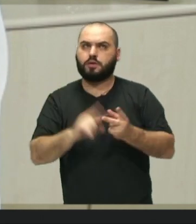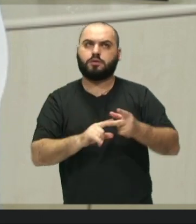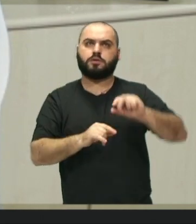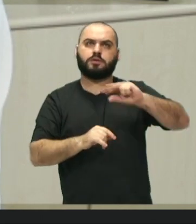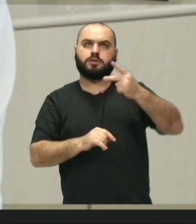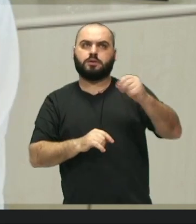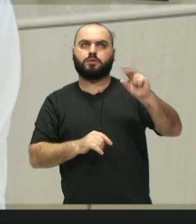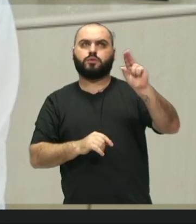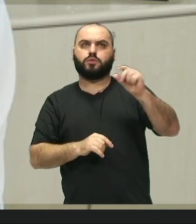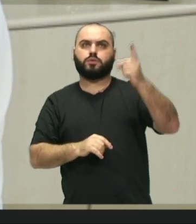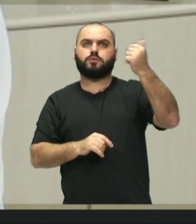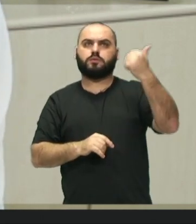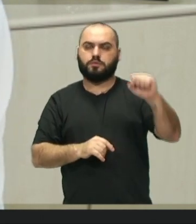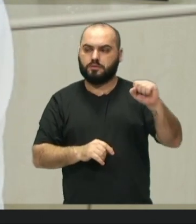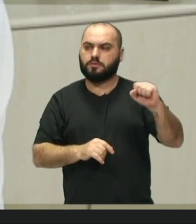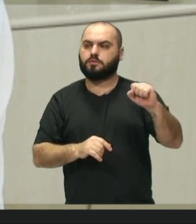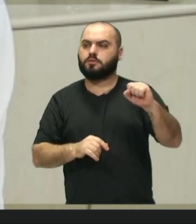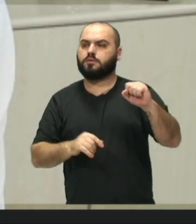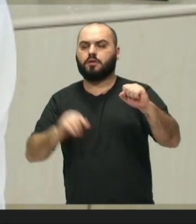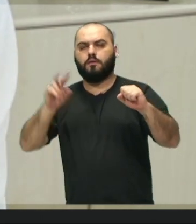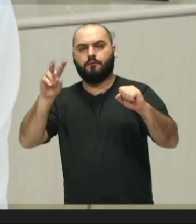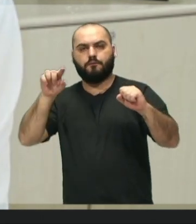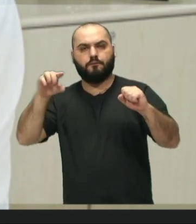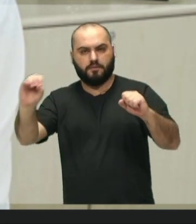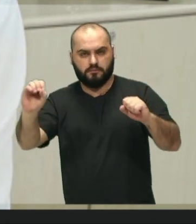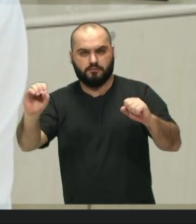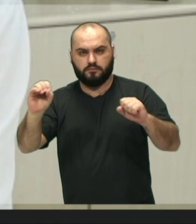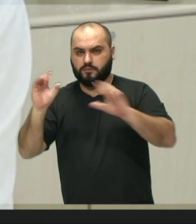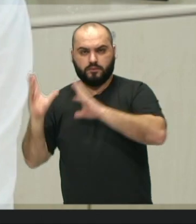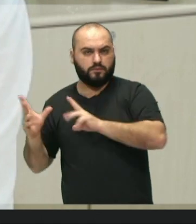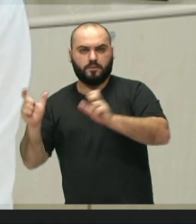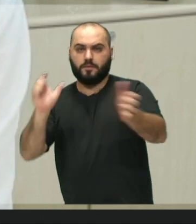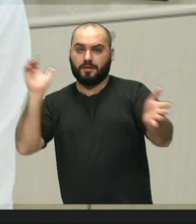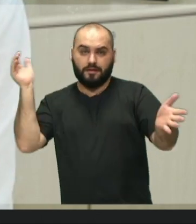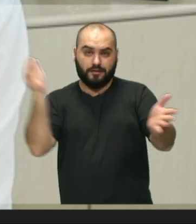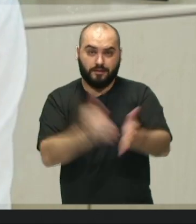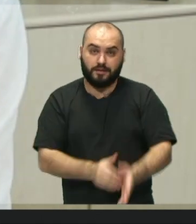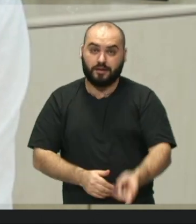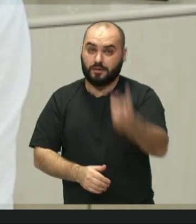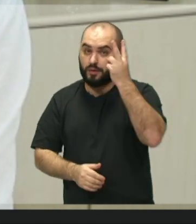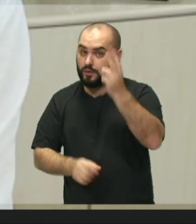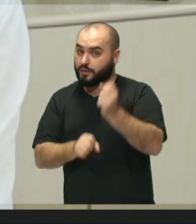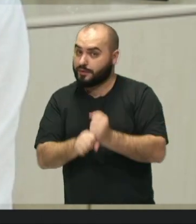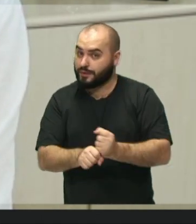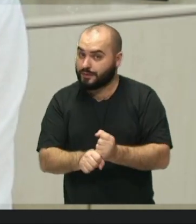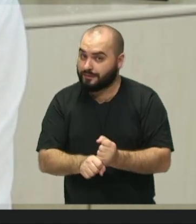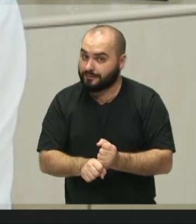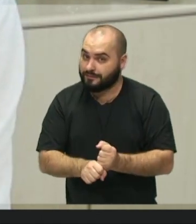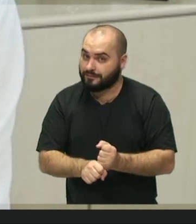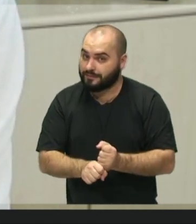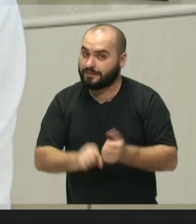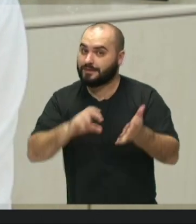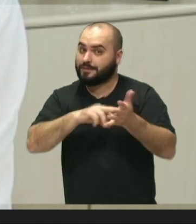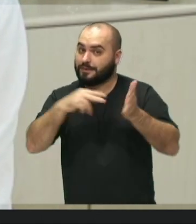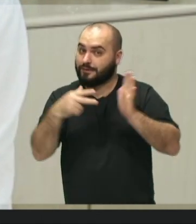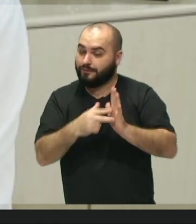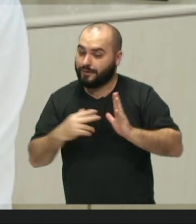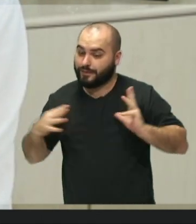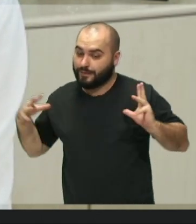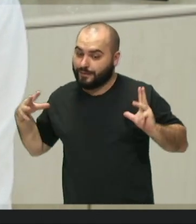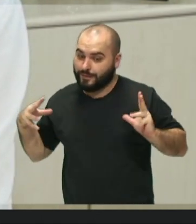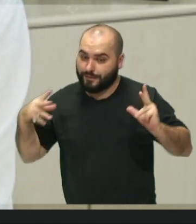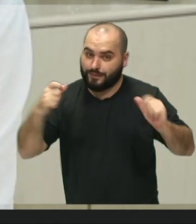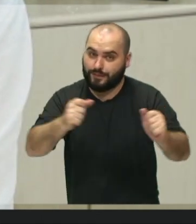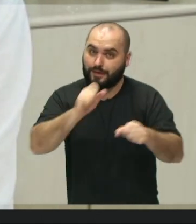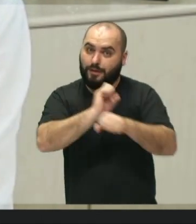das Graças e parte da Vila Operária. Essas obras vão se estender por até 2 anos, não quer dizer que em todas essas bacias, que todos esses bairros vai